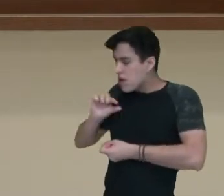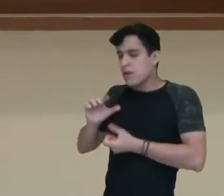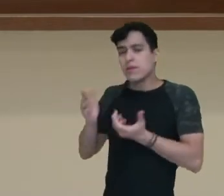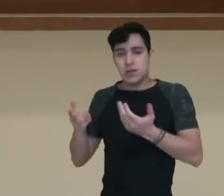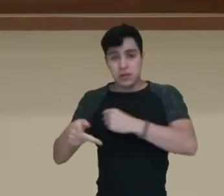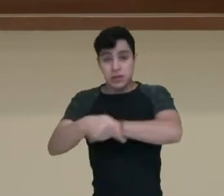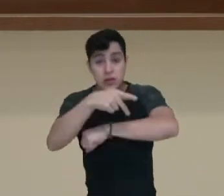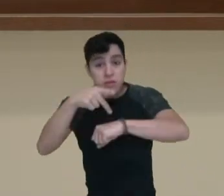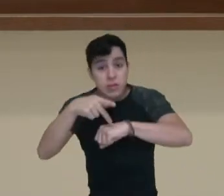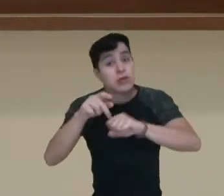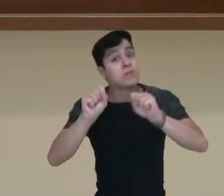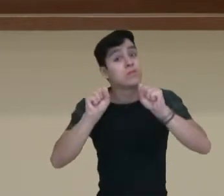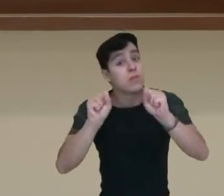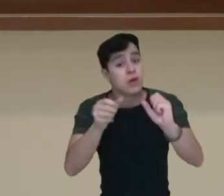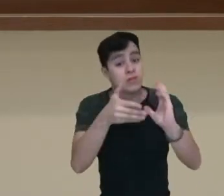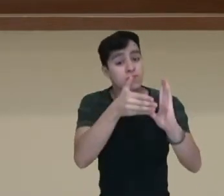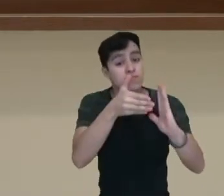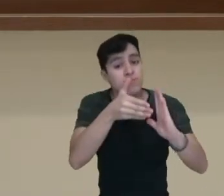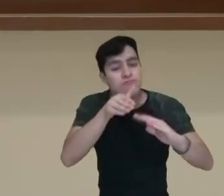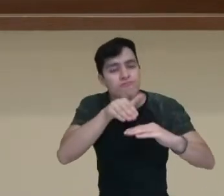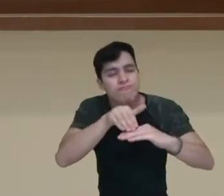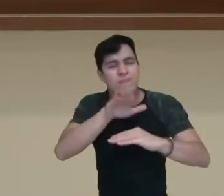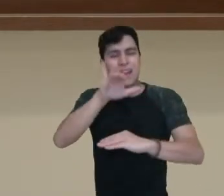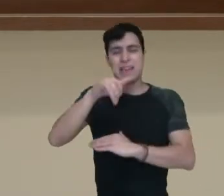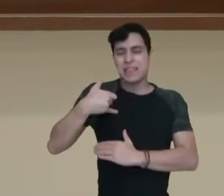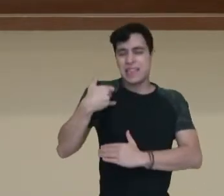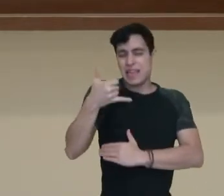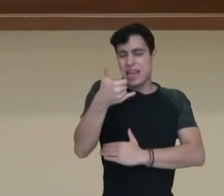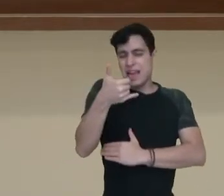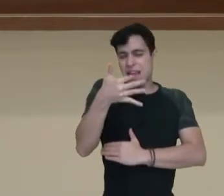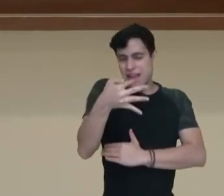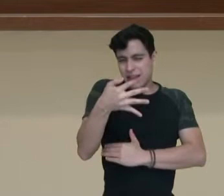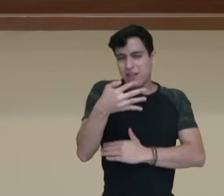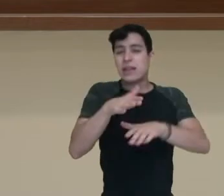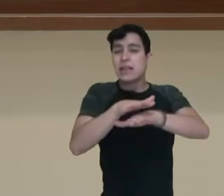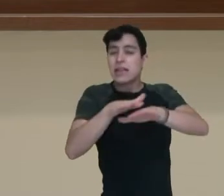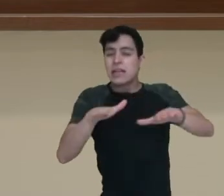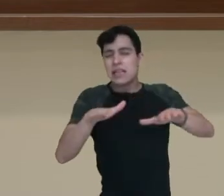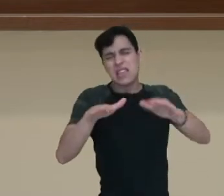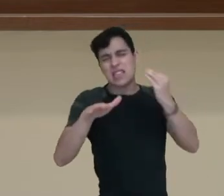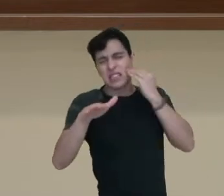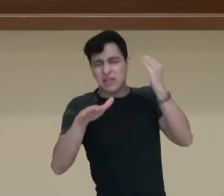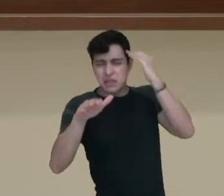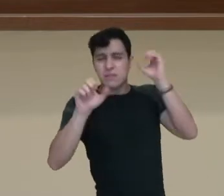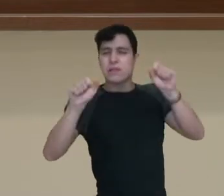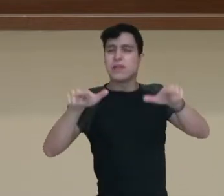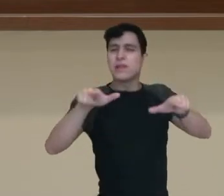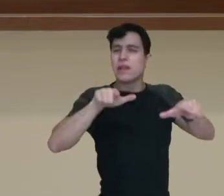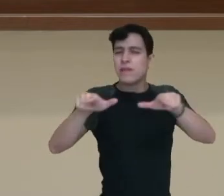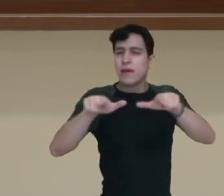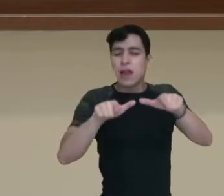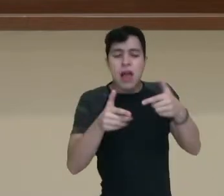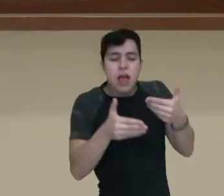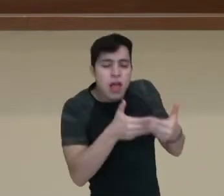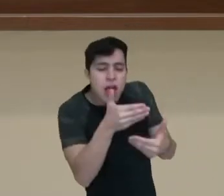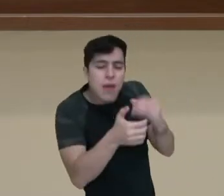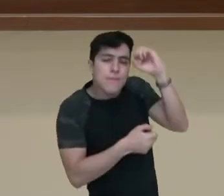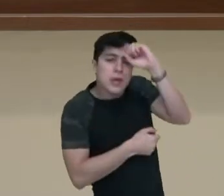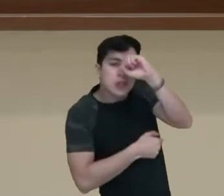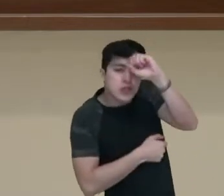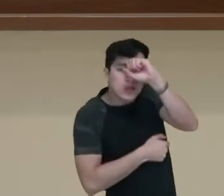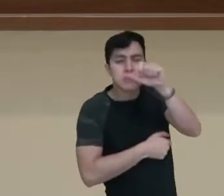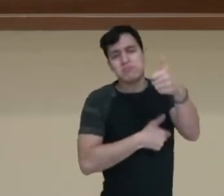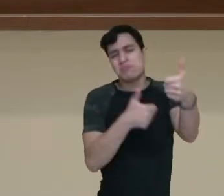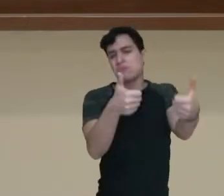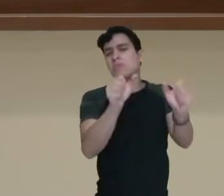é permitido que a partir dos 14 anos uma criança possa trabalhar como menor aprendiz. Isso pode